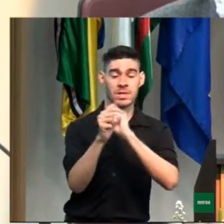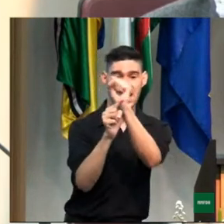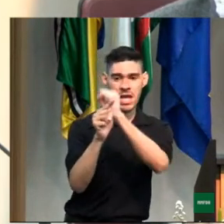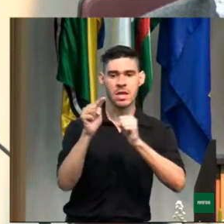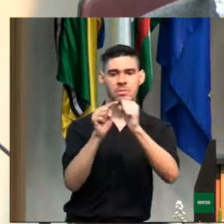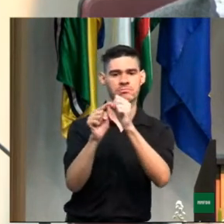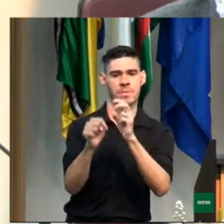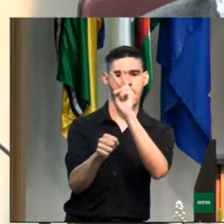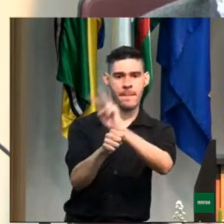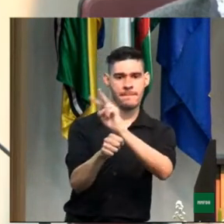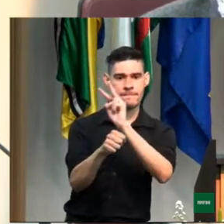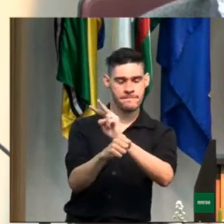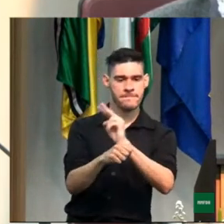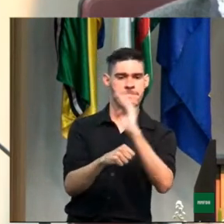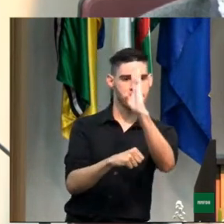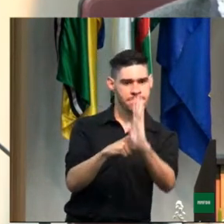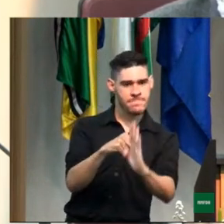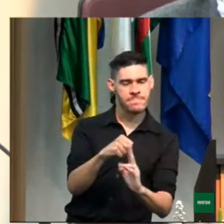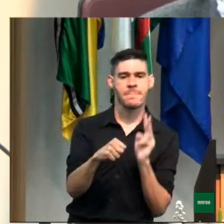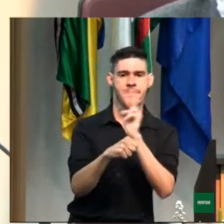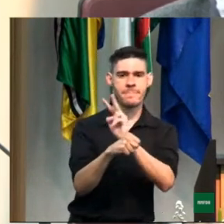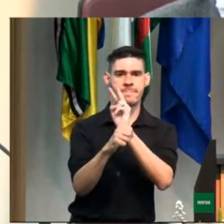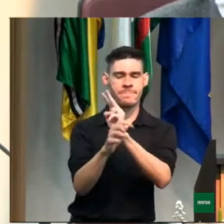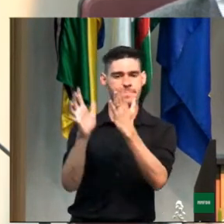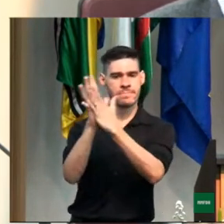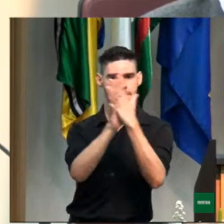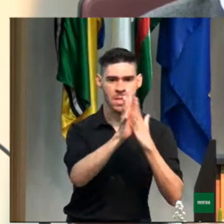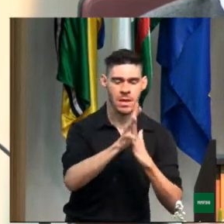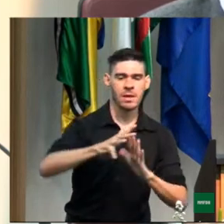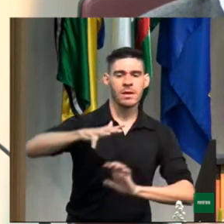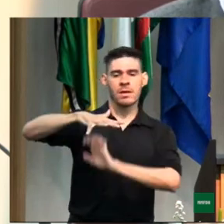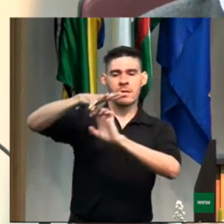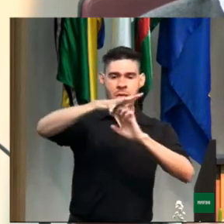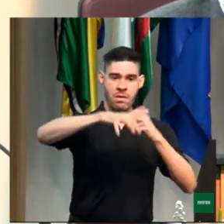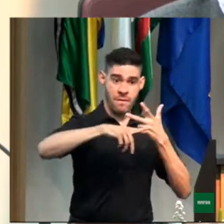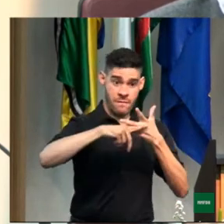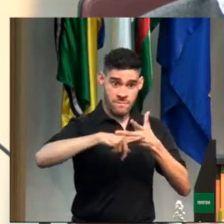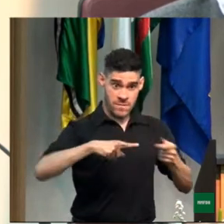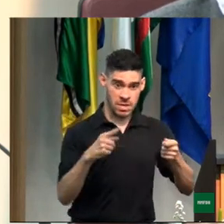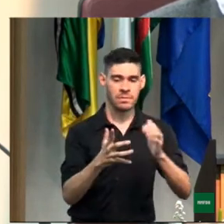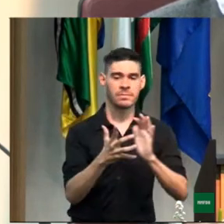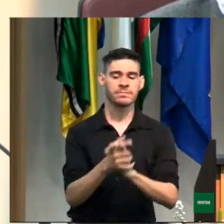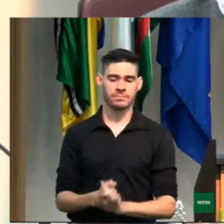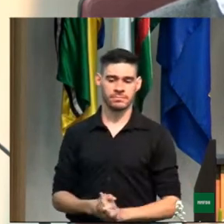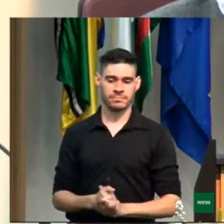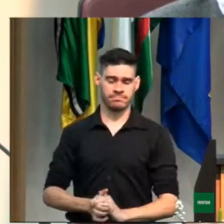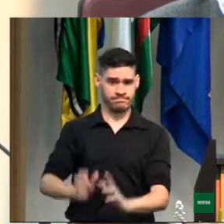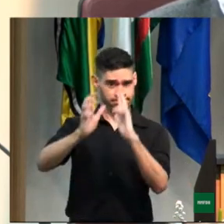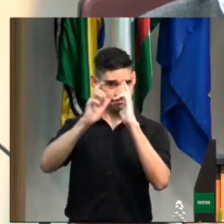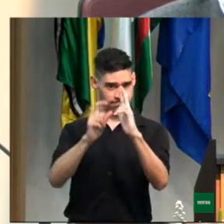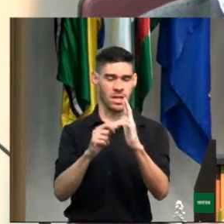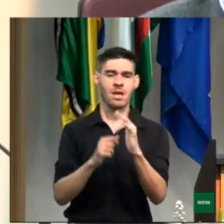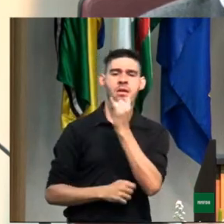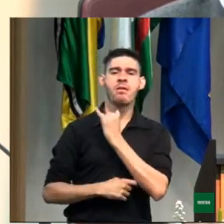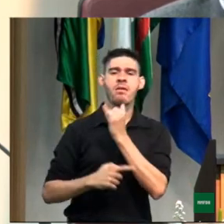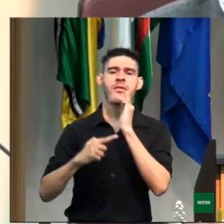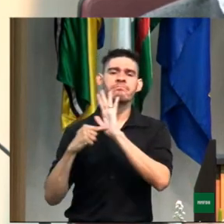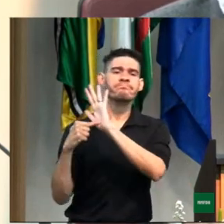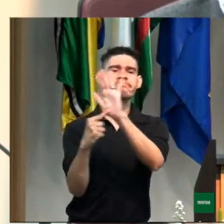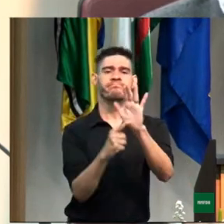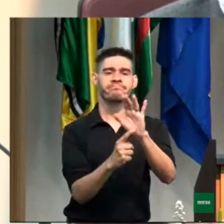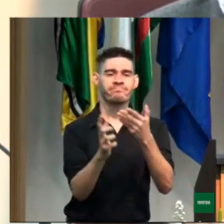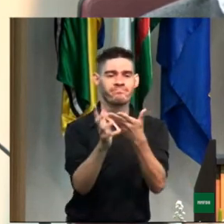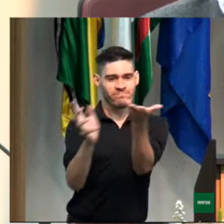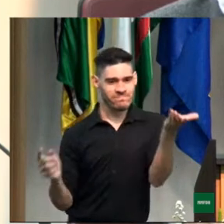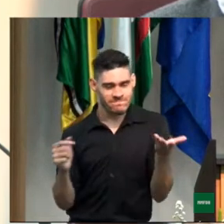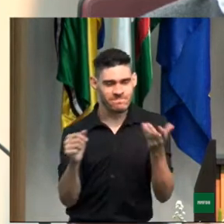isso, parabéns às nossas empresas vencedoras. Esperamos que o exemplo de vocês ecoe pelo